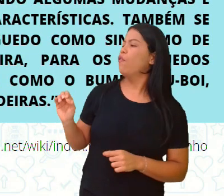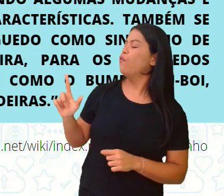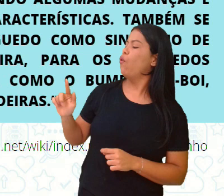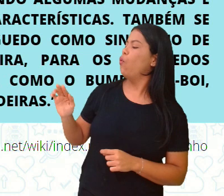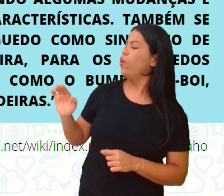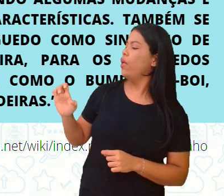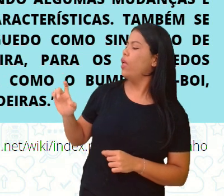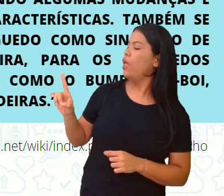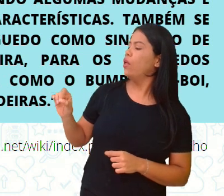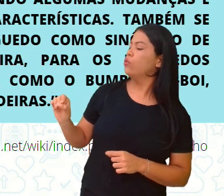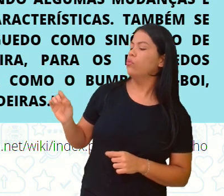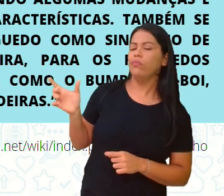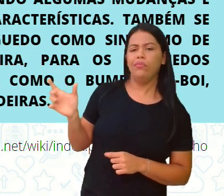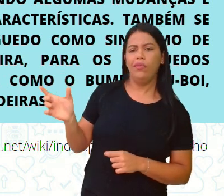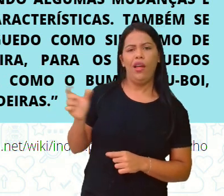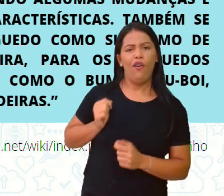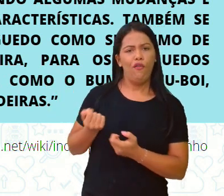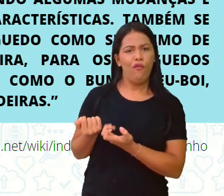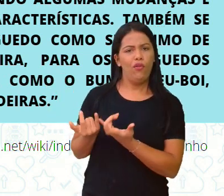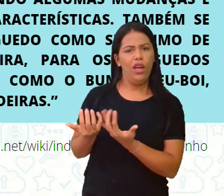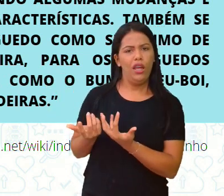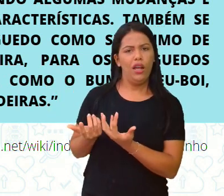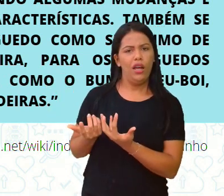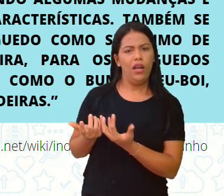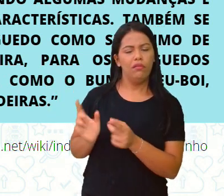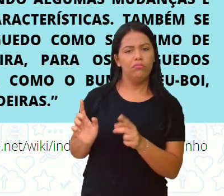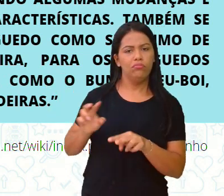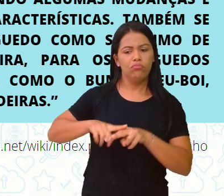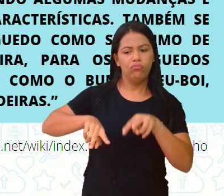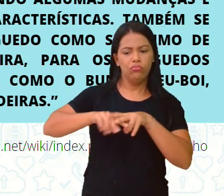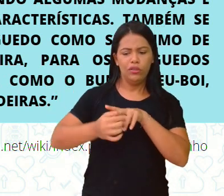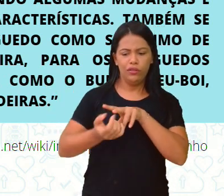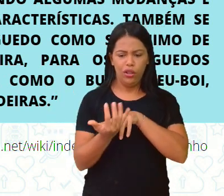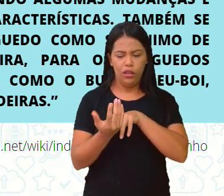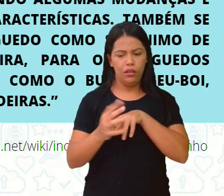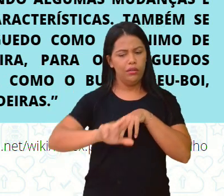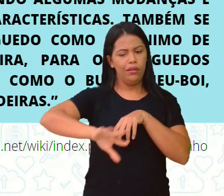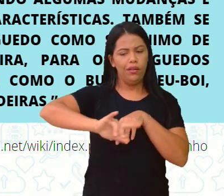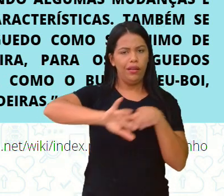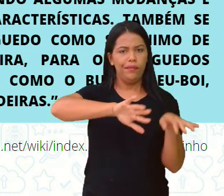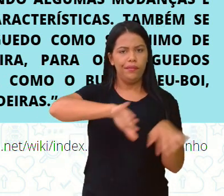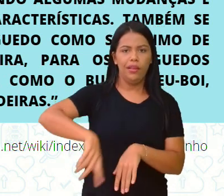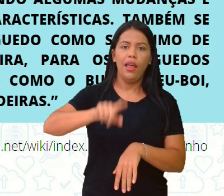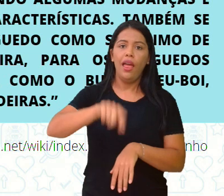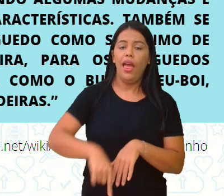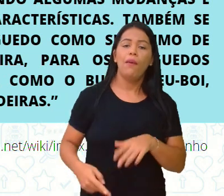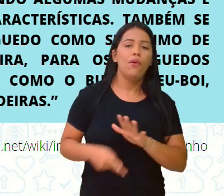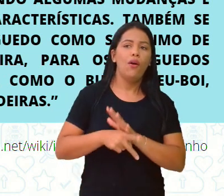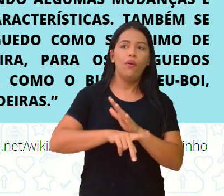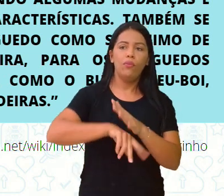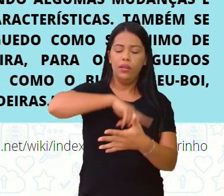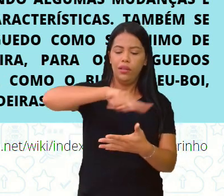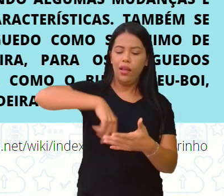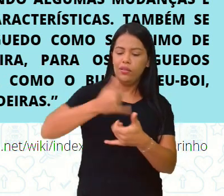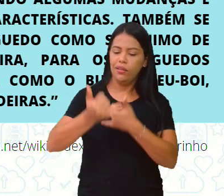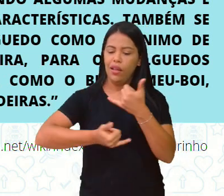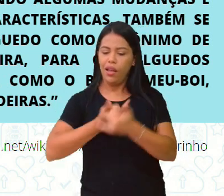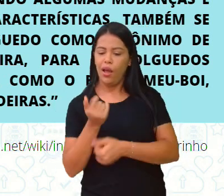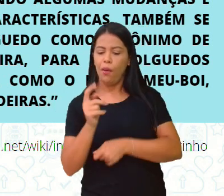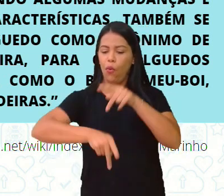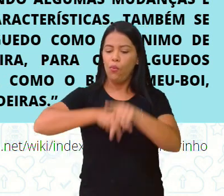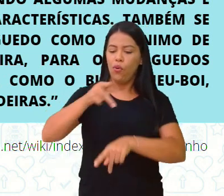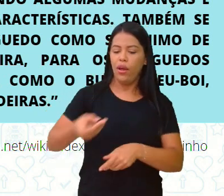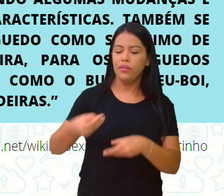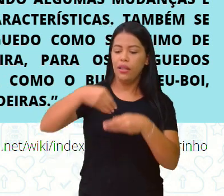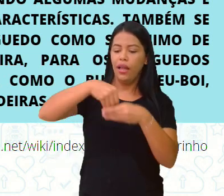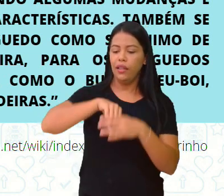folguedo, fogueira? Não, é folguedo. São festas populares, né, que fazem parte do folclore brasileiro. No